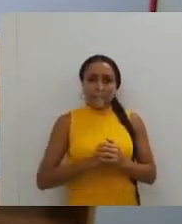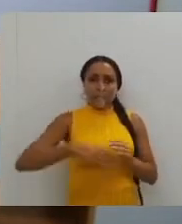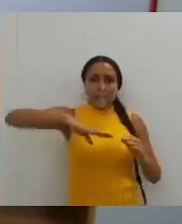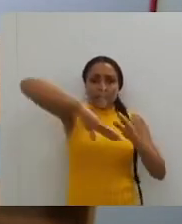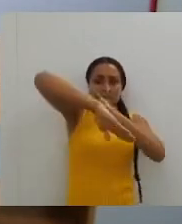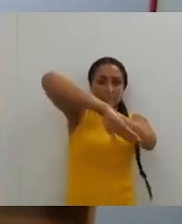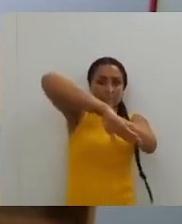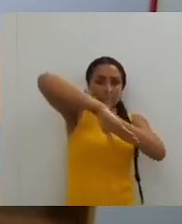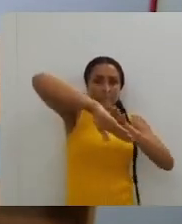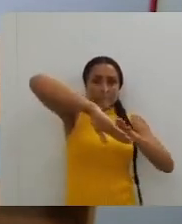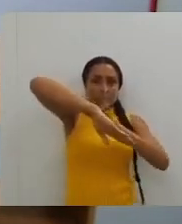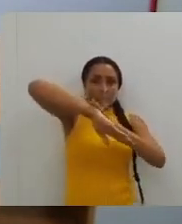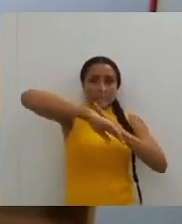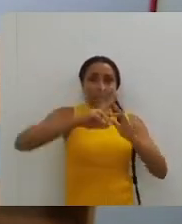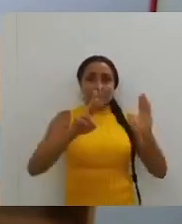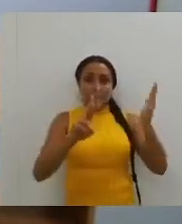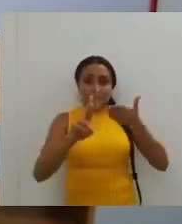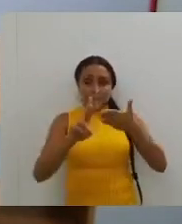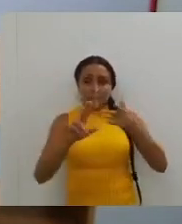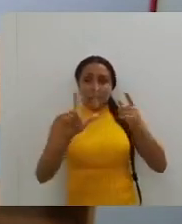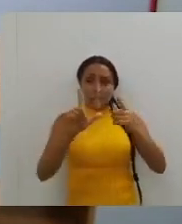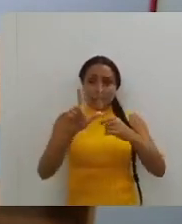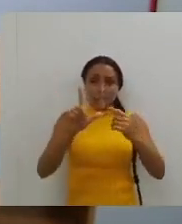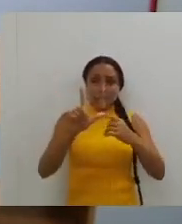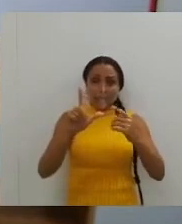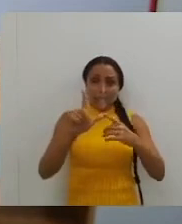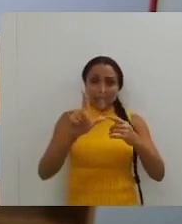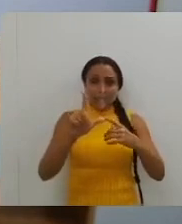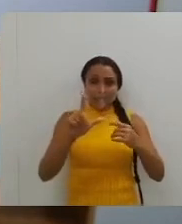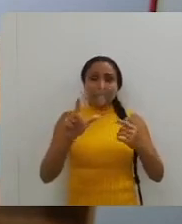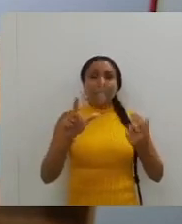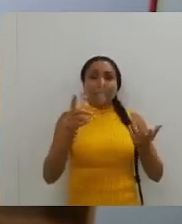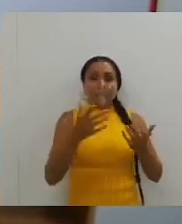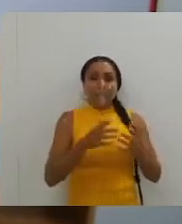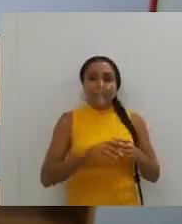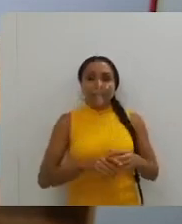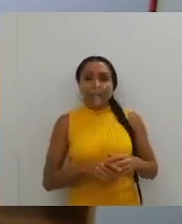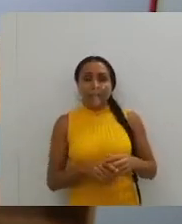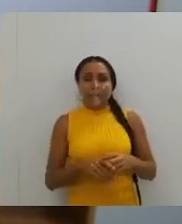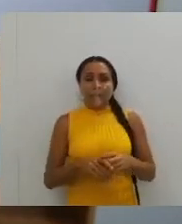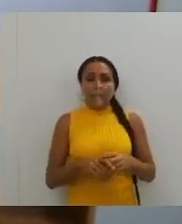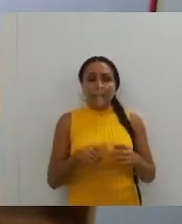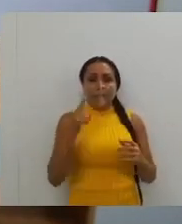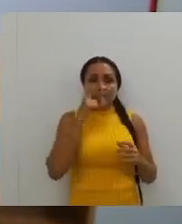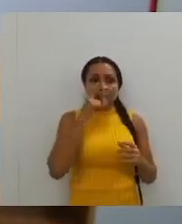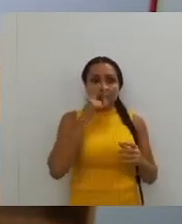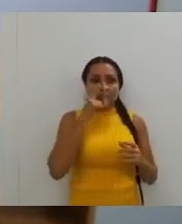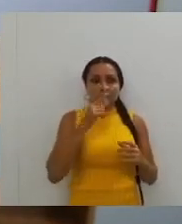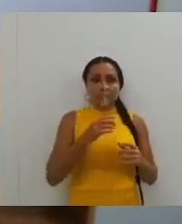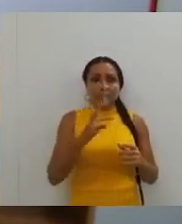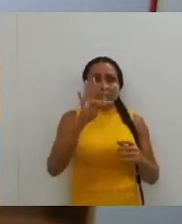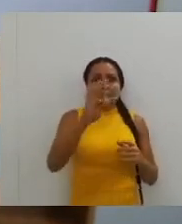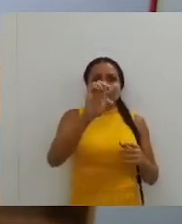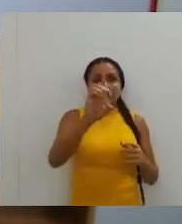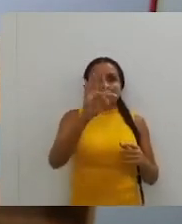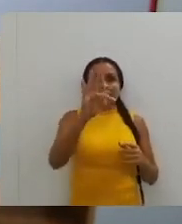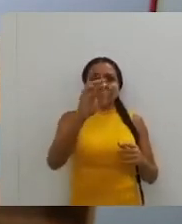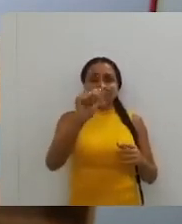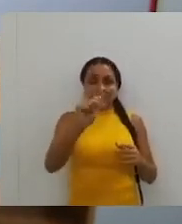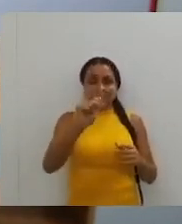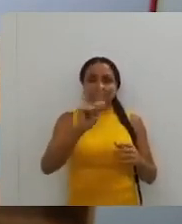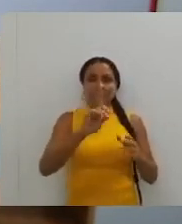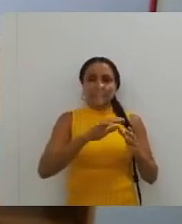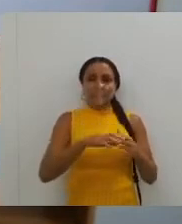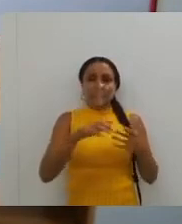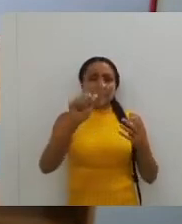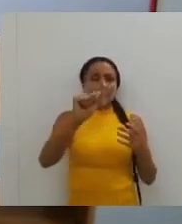ângulo, geralmente representado por letras do alfabeto grego, eu vou chamar de θ. Pode ser θ,